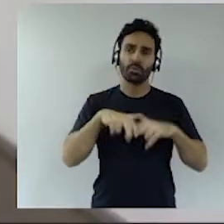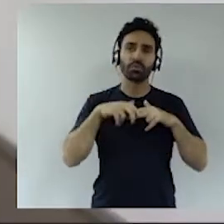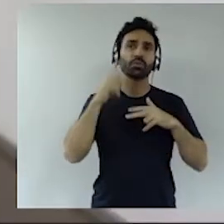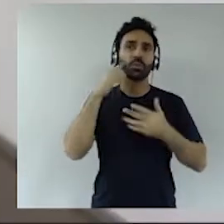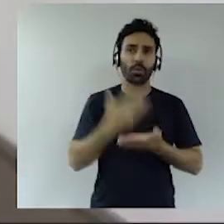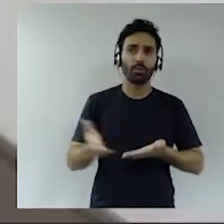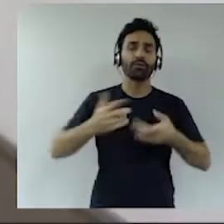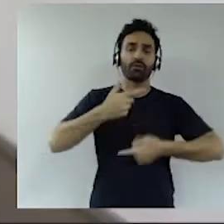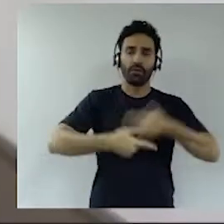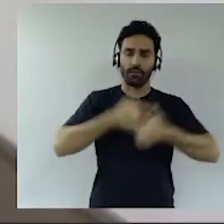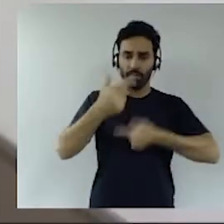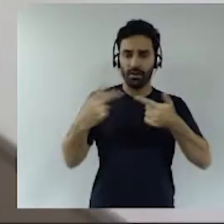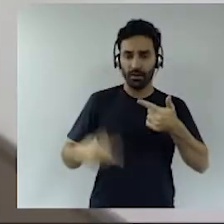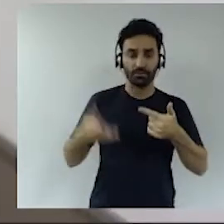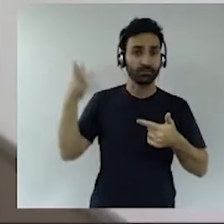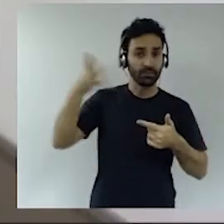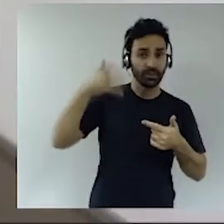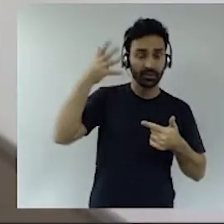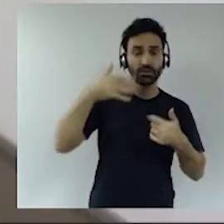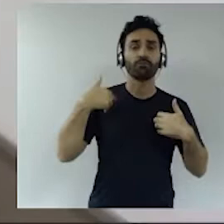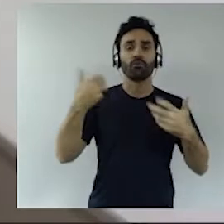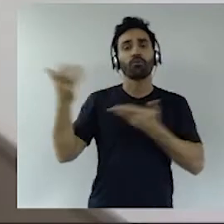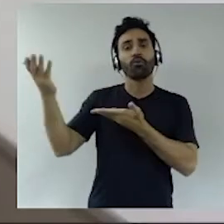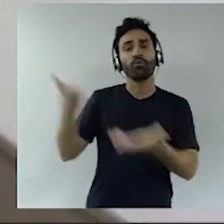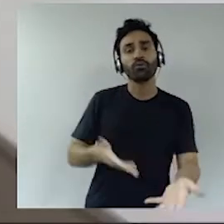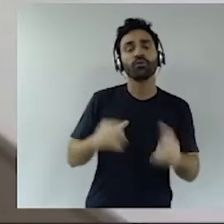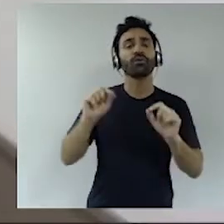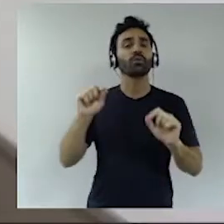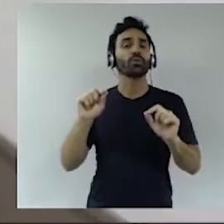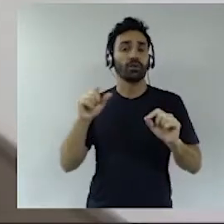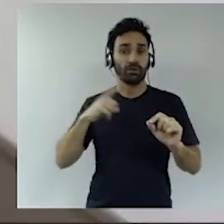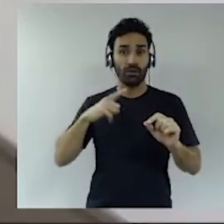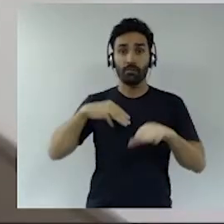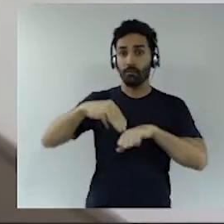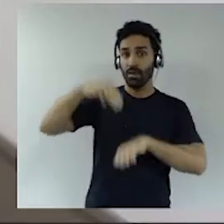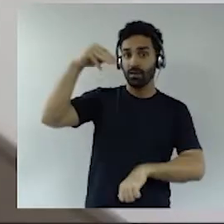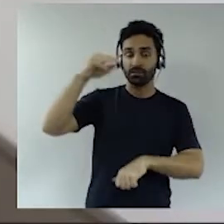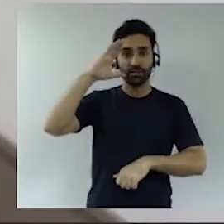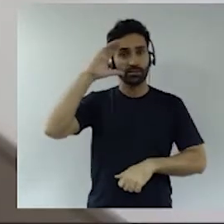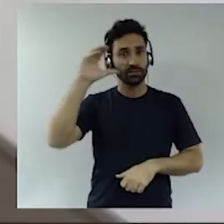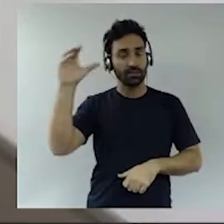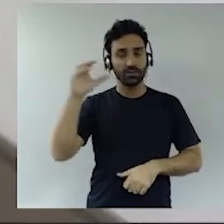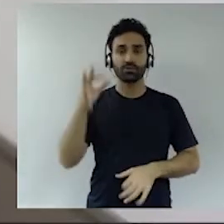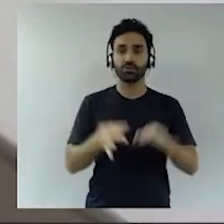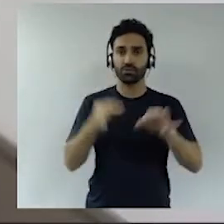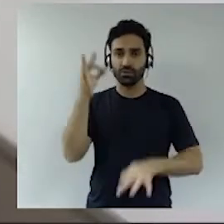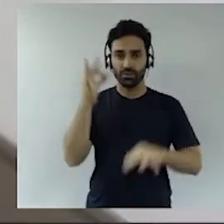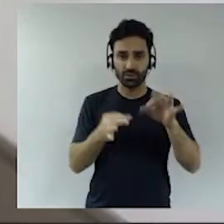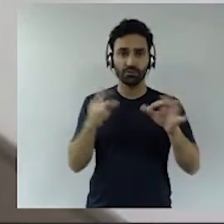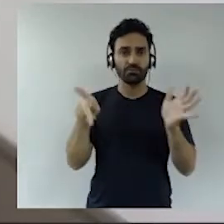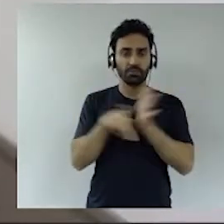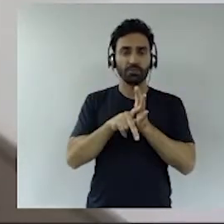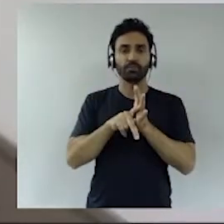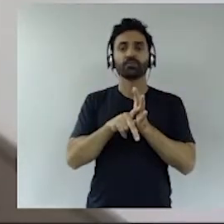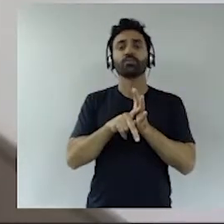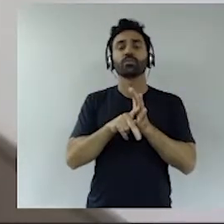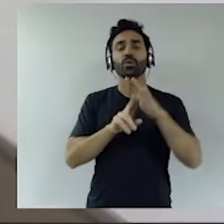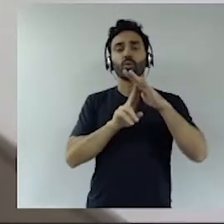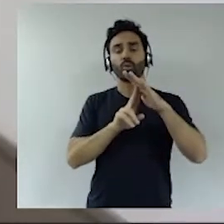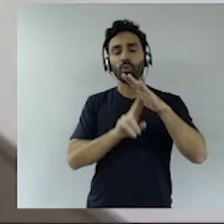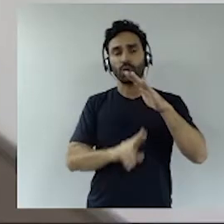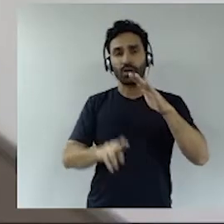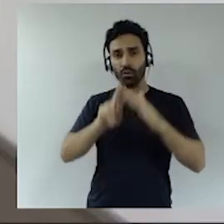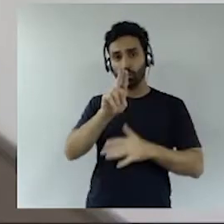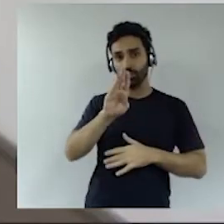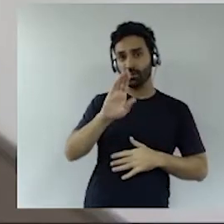começar os trabalhos nesse painel, convido ele, que possui mestrado em Ciências Jurídicas, obtido pela Pontifícia Universidade